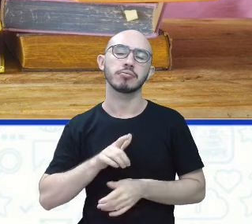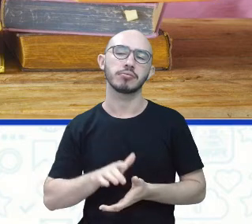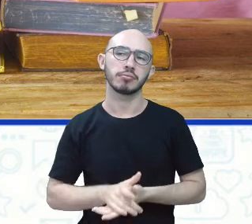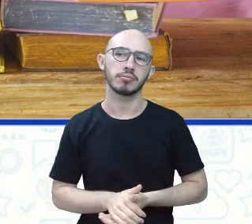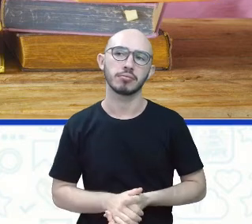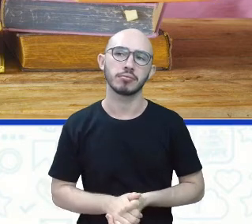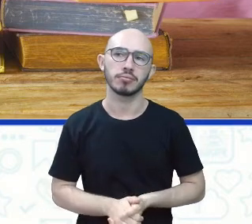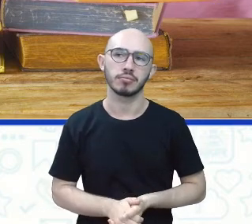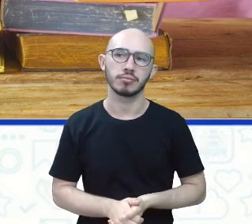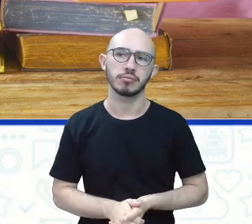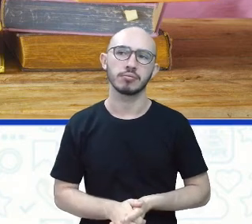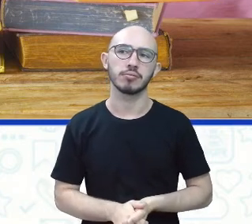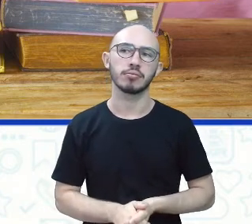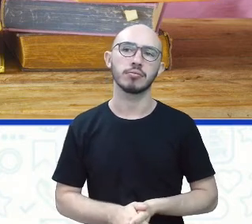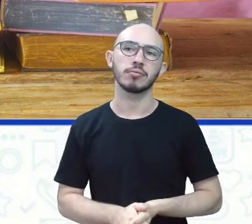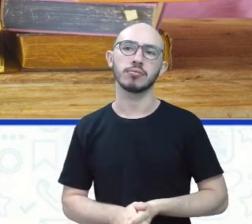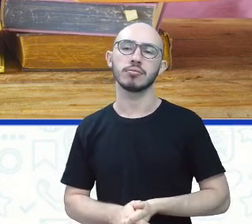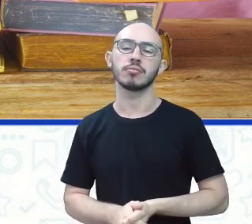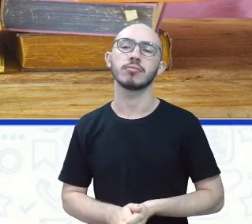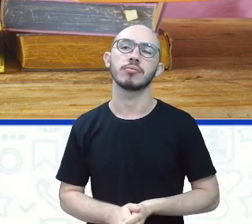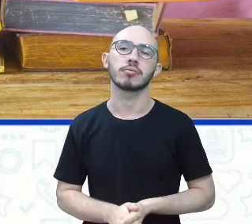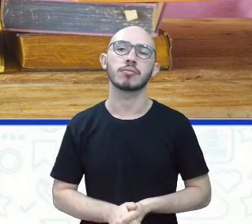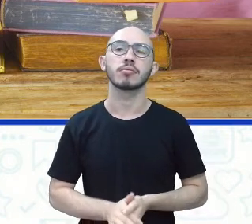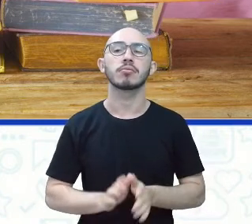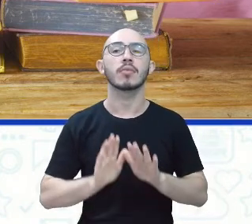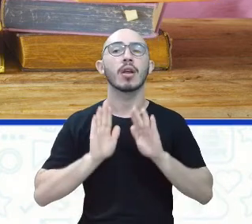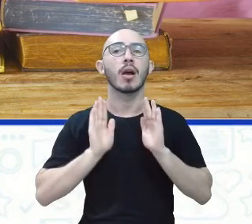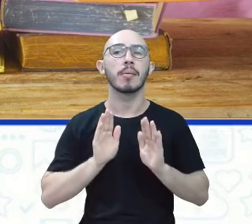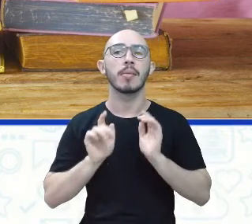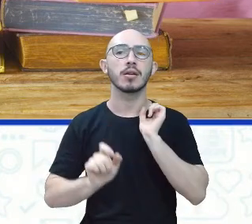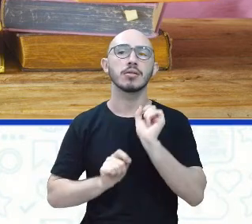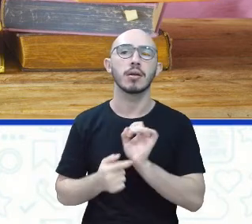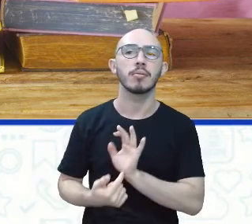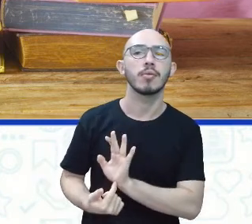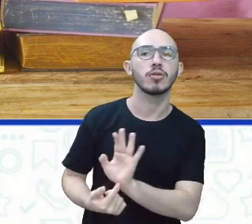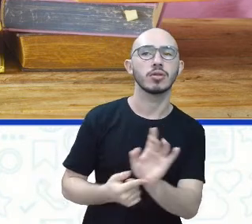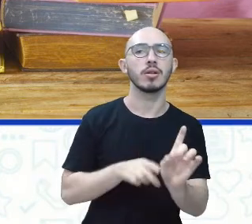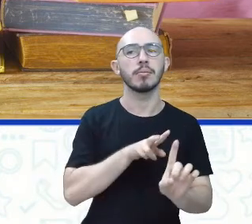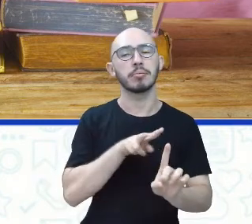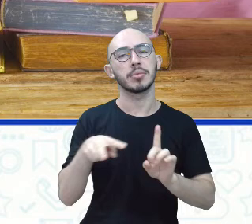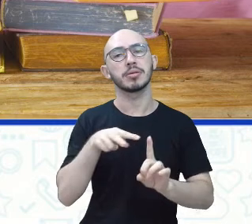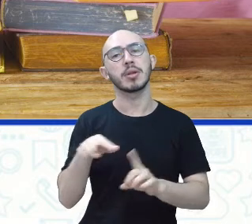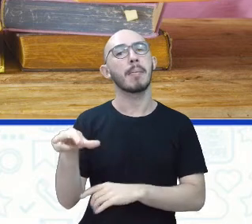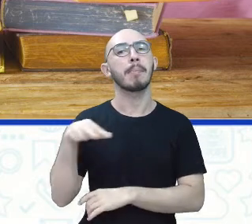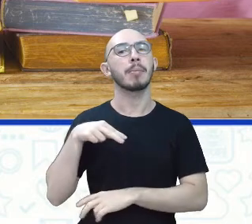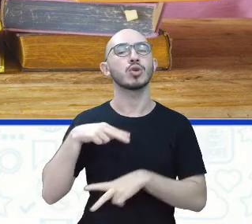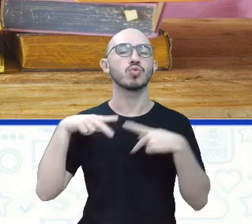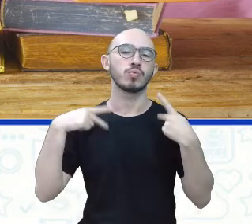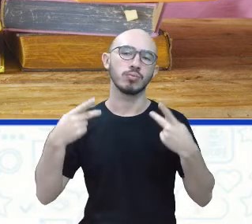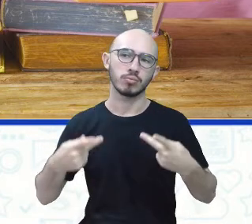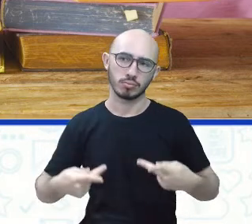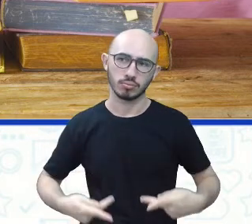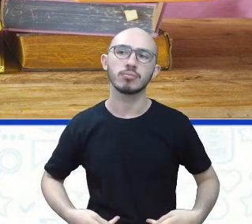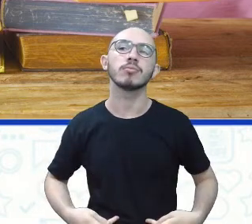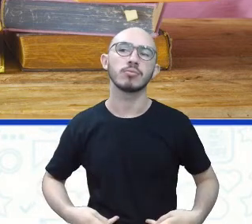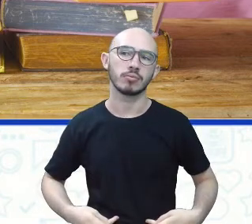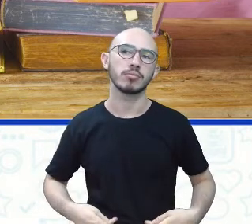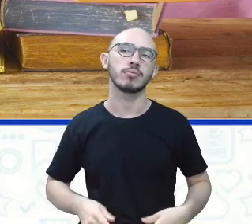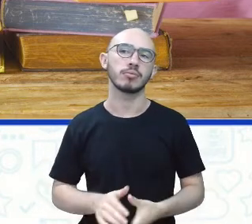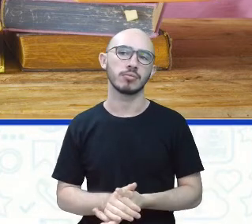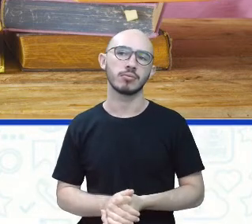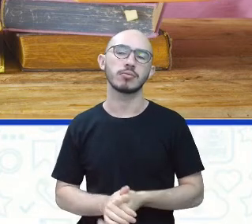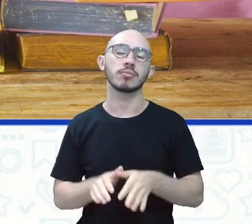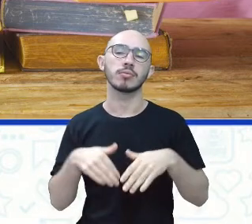lhe apresentou, mas mostrando-os por uma perspectiva pessoal e